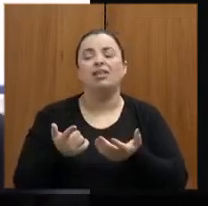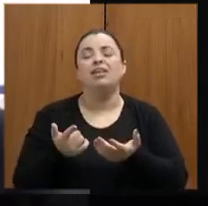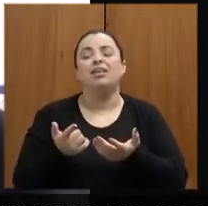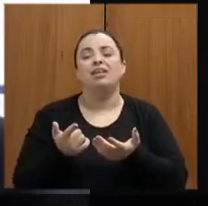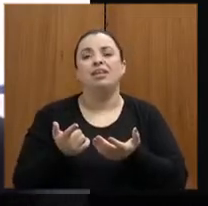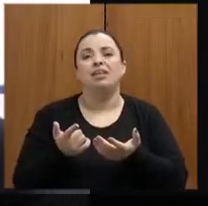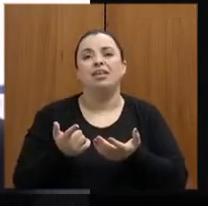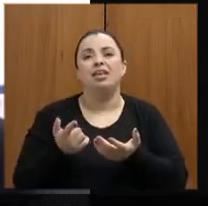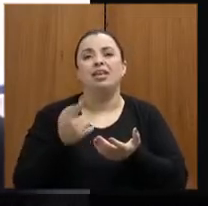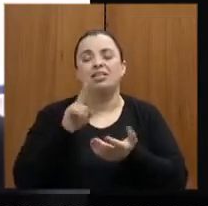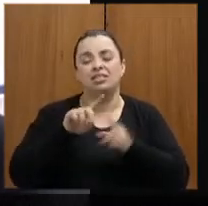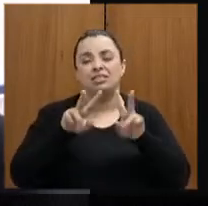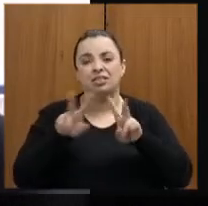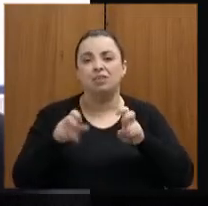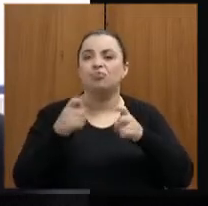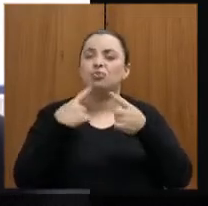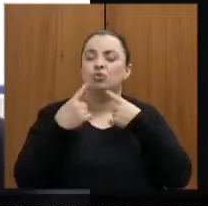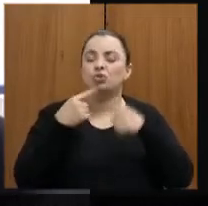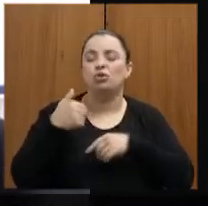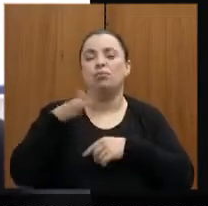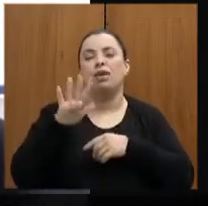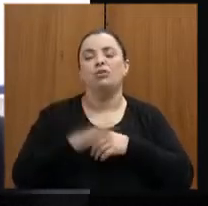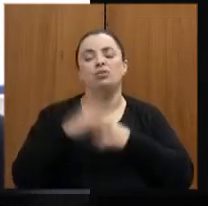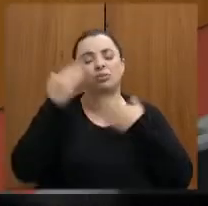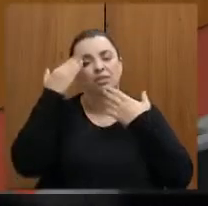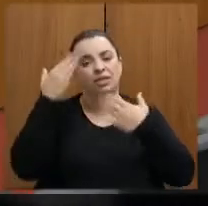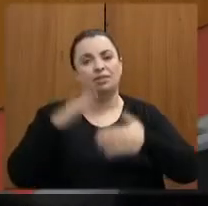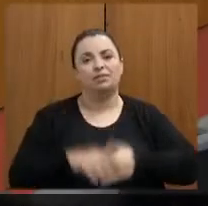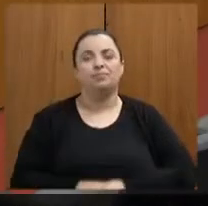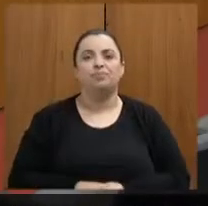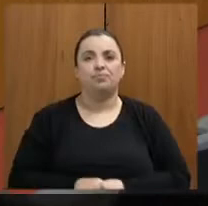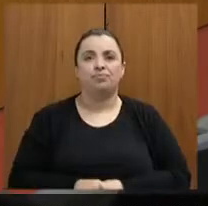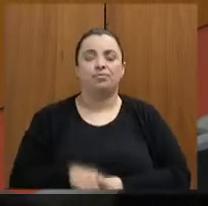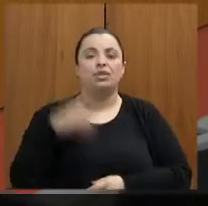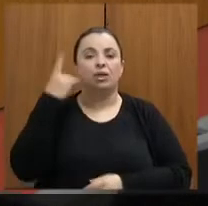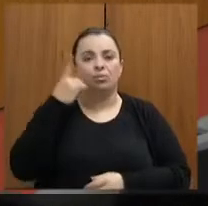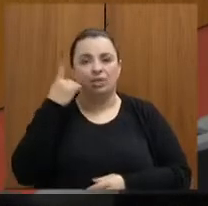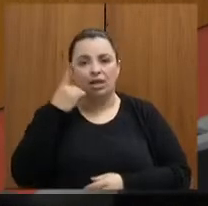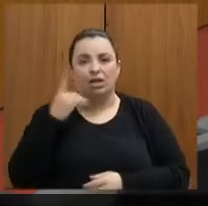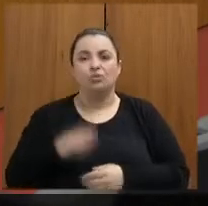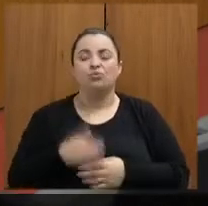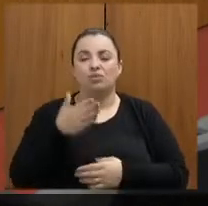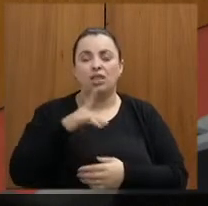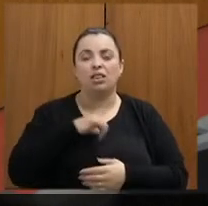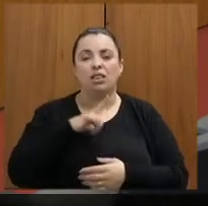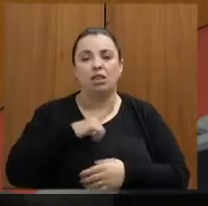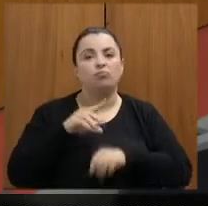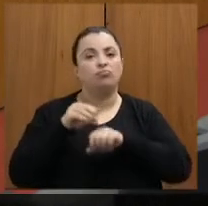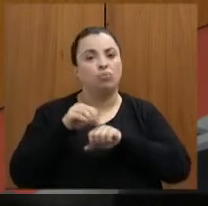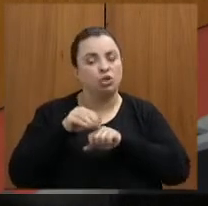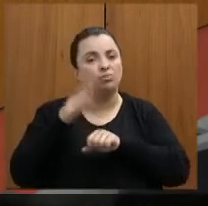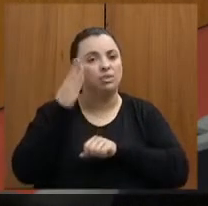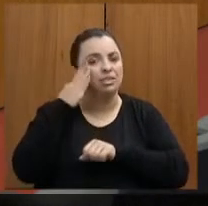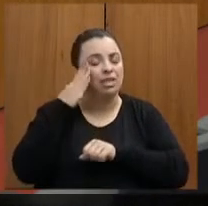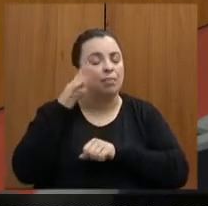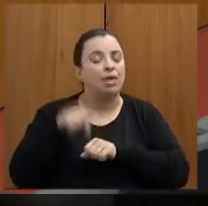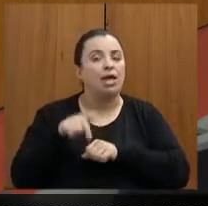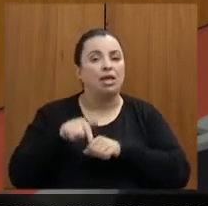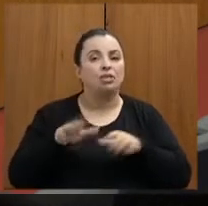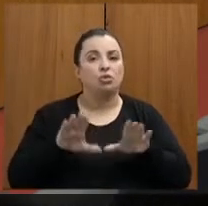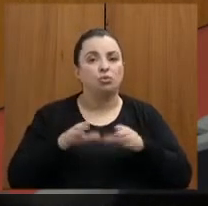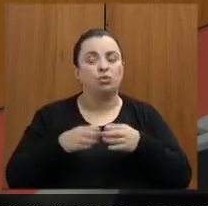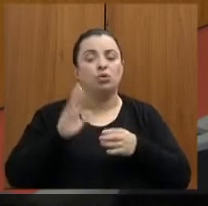mais aí essas questões tá muito obrigado Deputado vossa excelência' tem conhecimento essa comissão fez uma